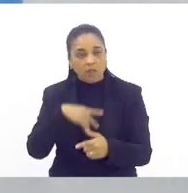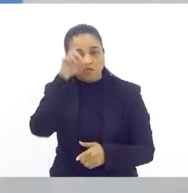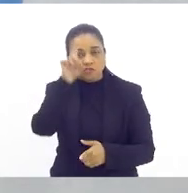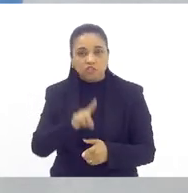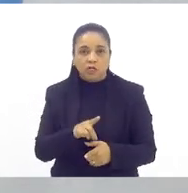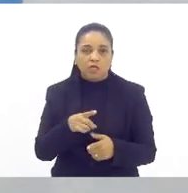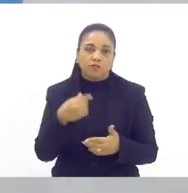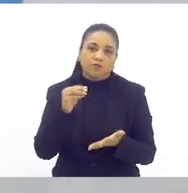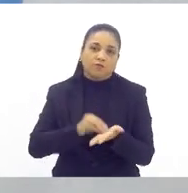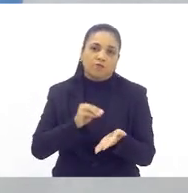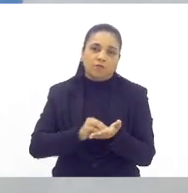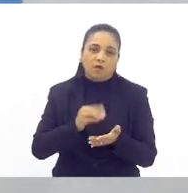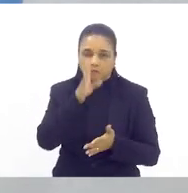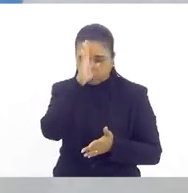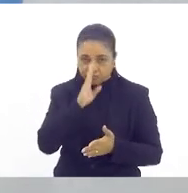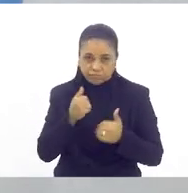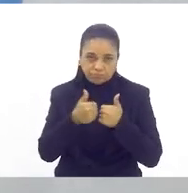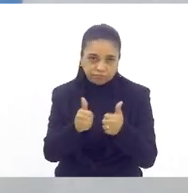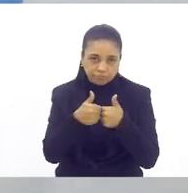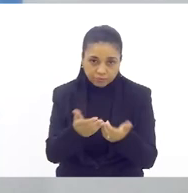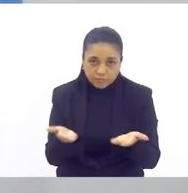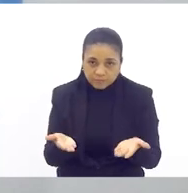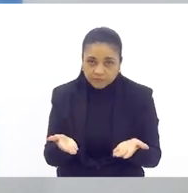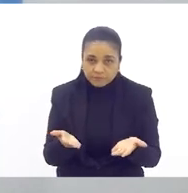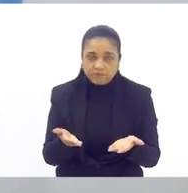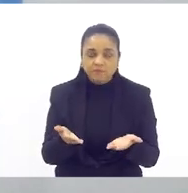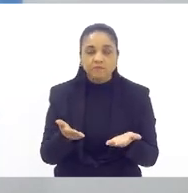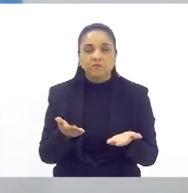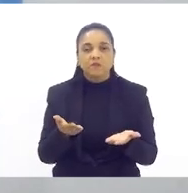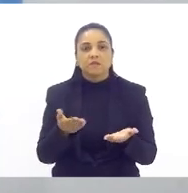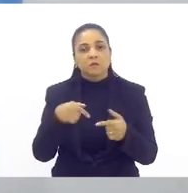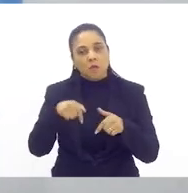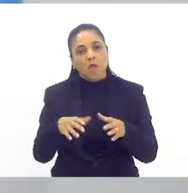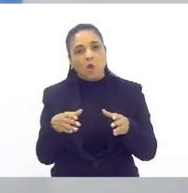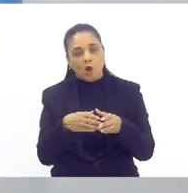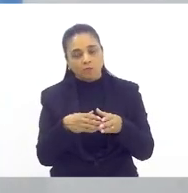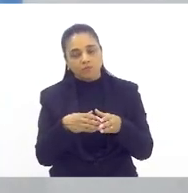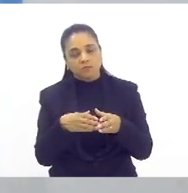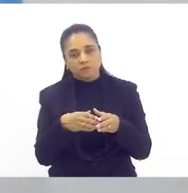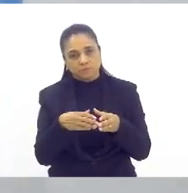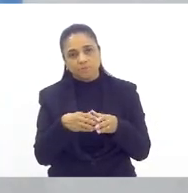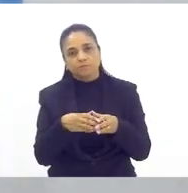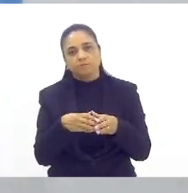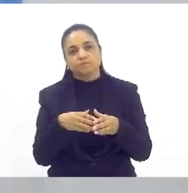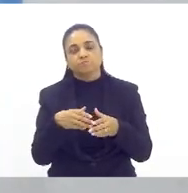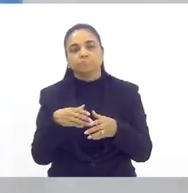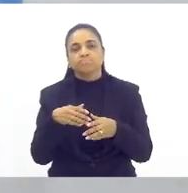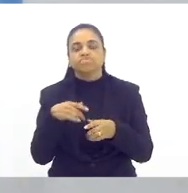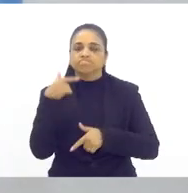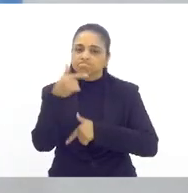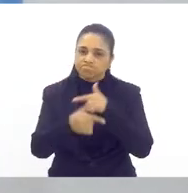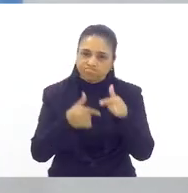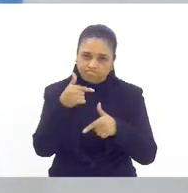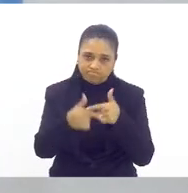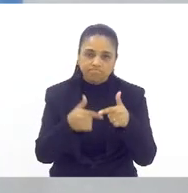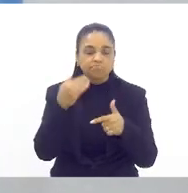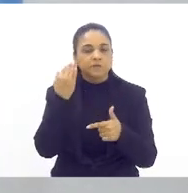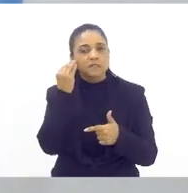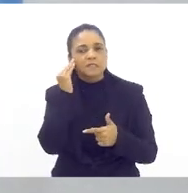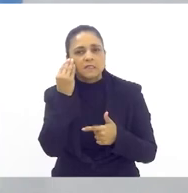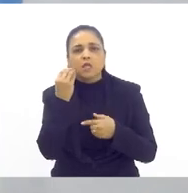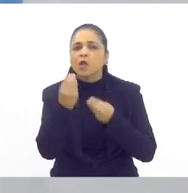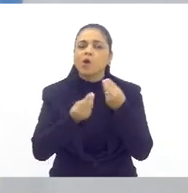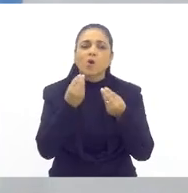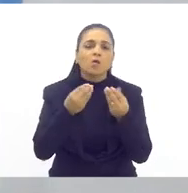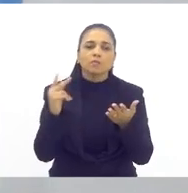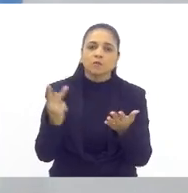de transporte gratuito então a gente também aqui dessa comissão vamos estar dedicados a entender o que